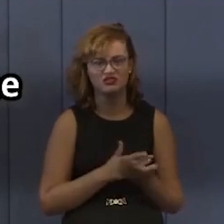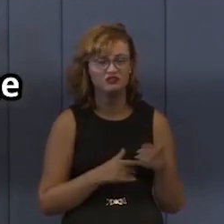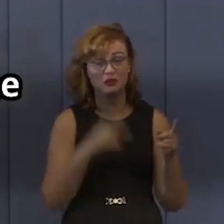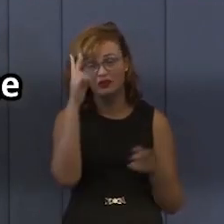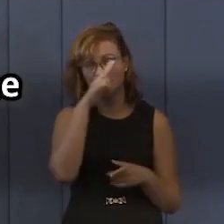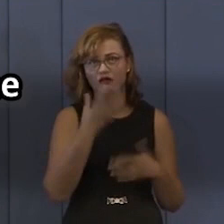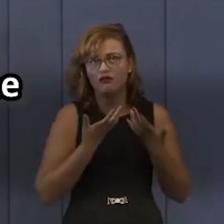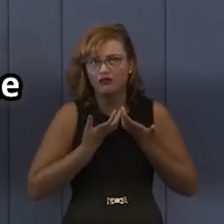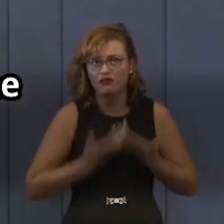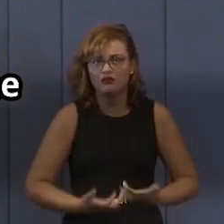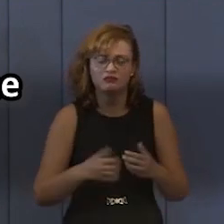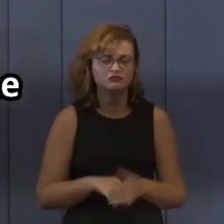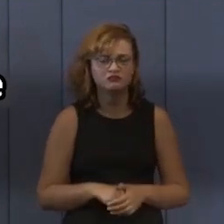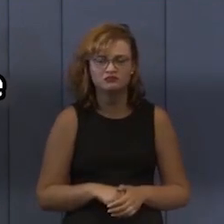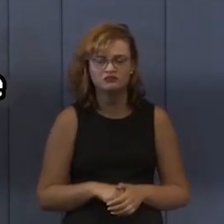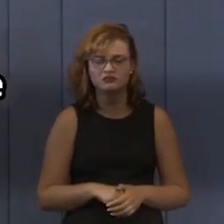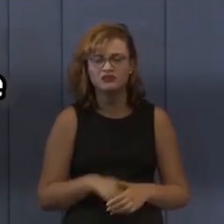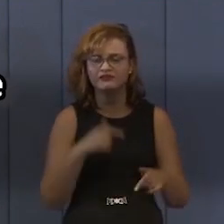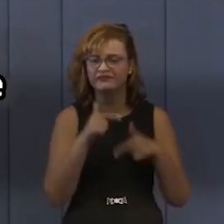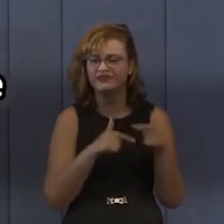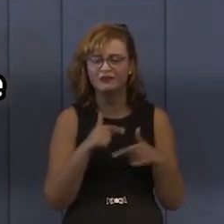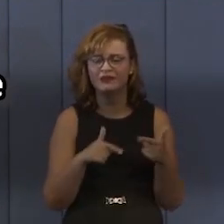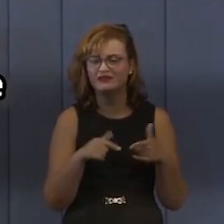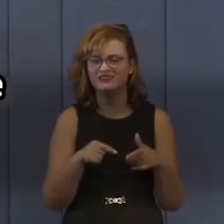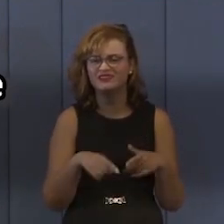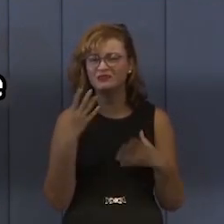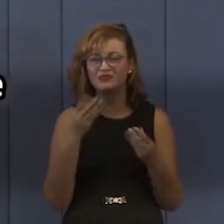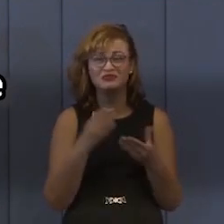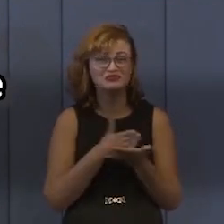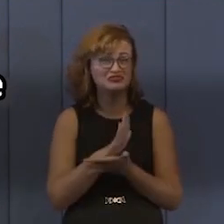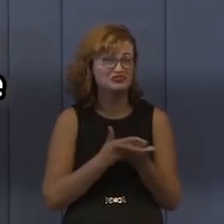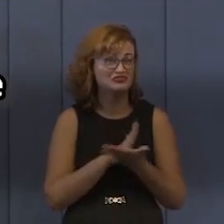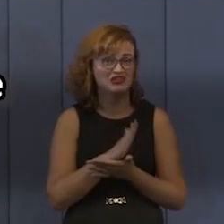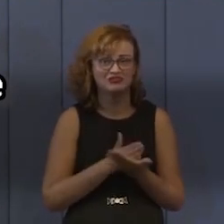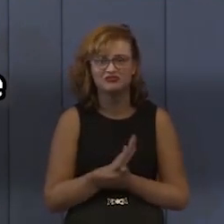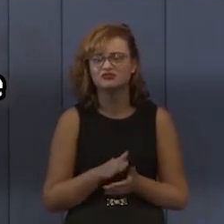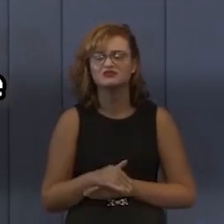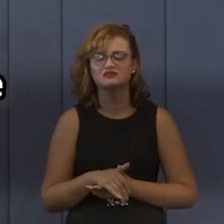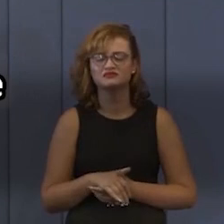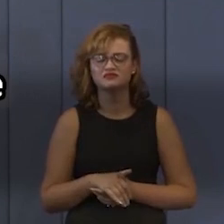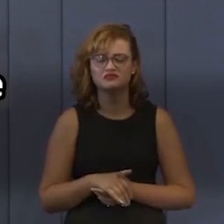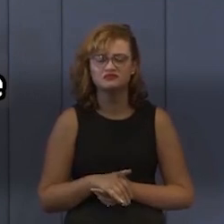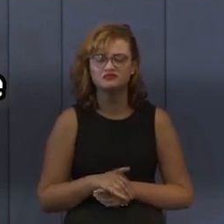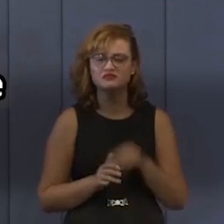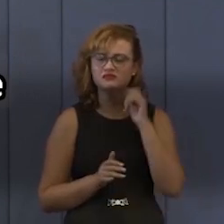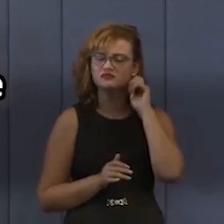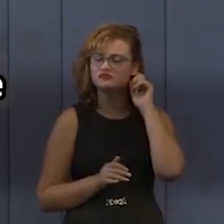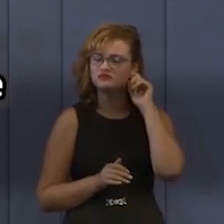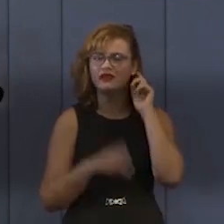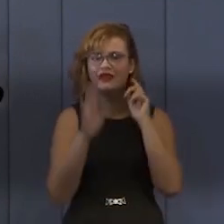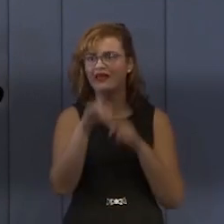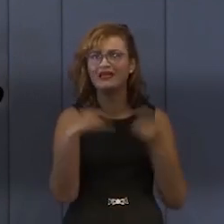mais emburrecentes da minha vida. Eu me cansei do mercado de capitais, porque se tornou um negócio absolutamente emburrecente.